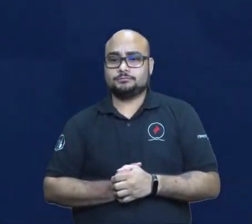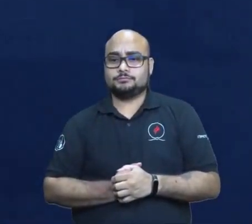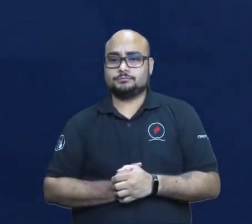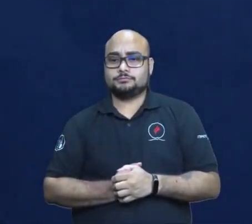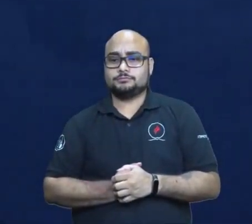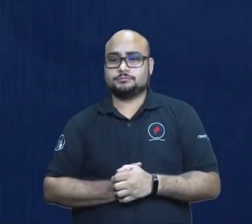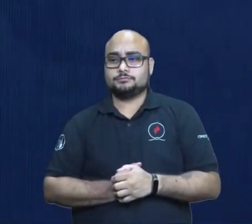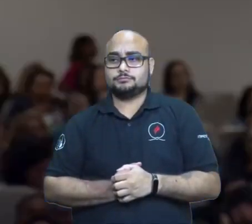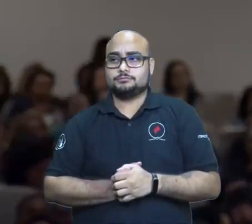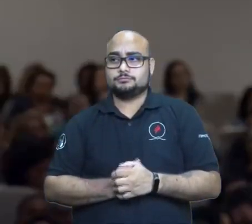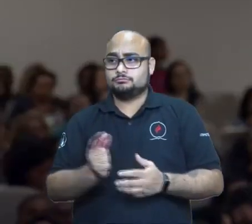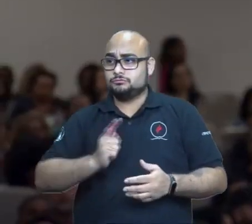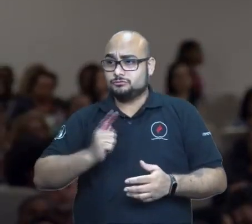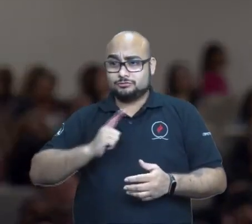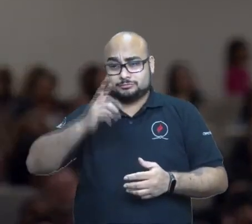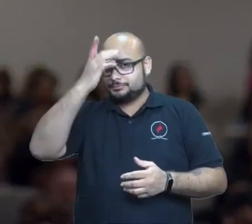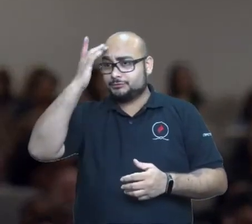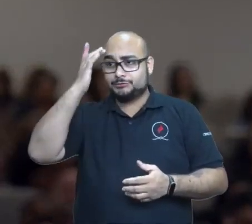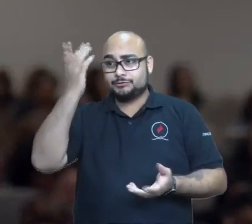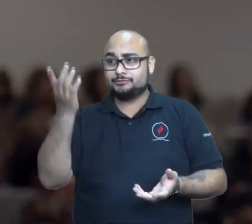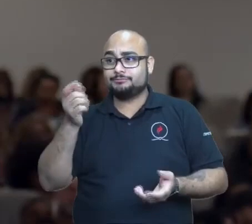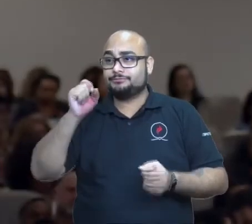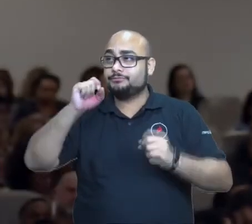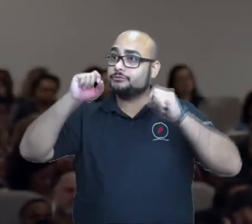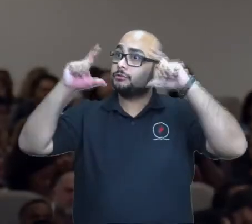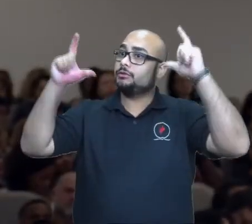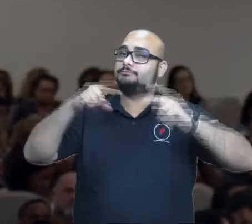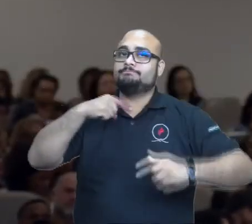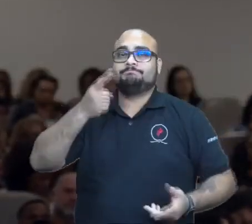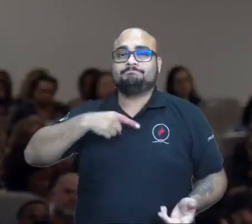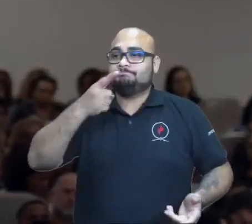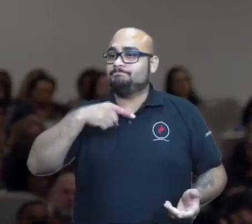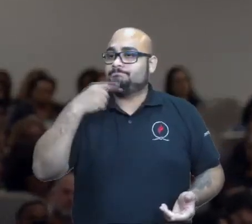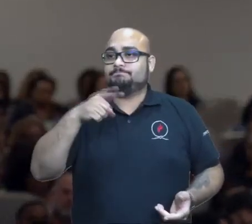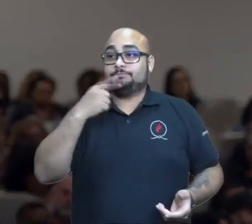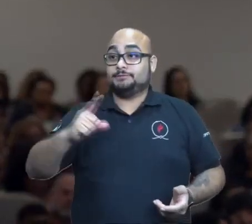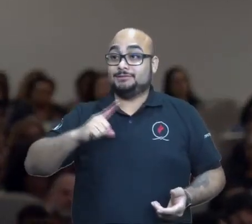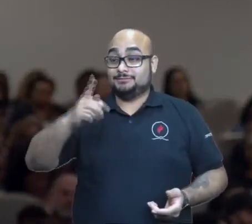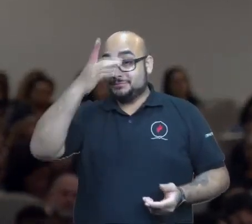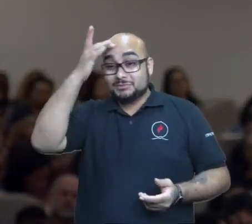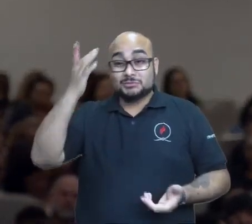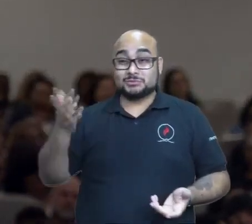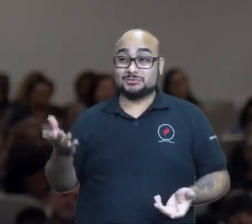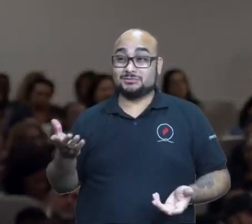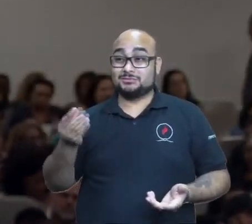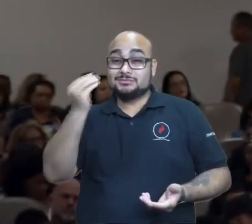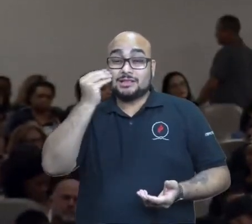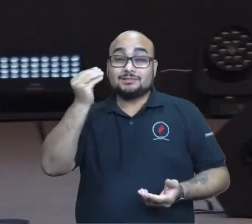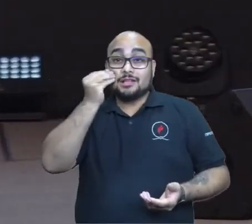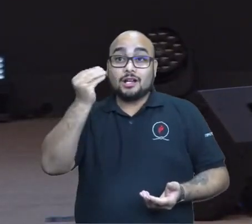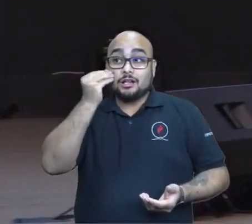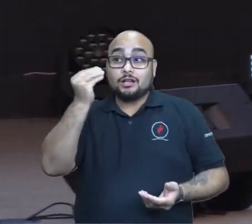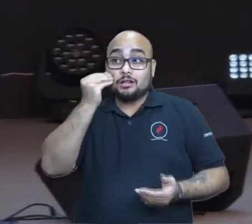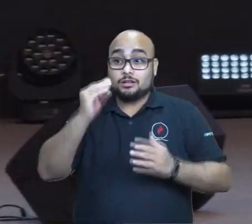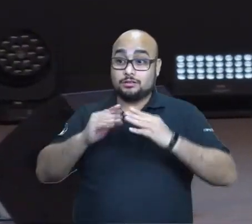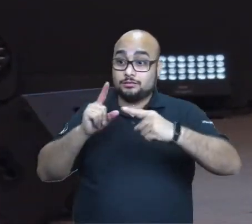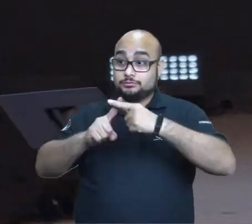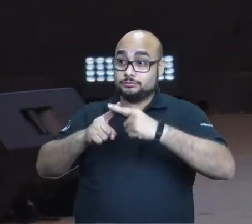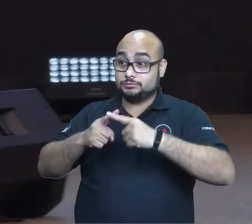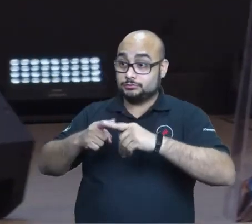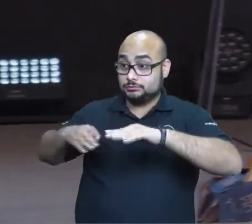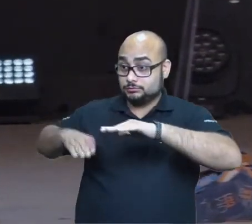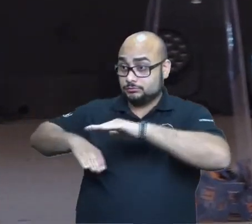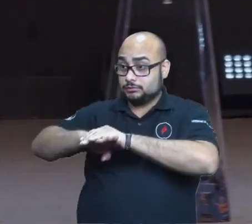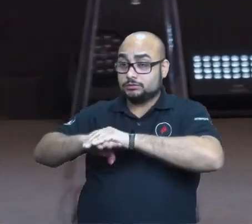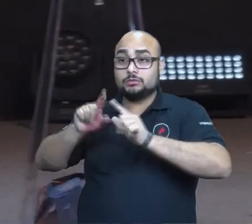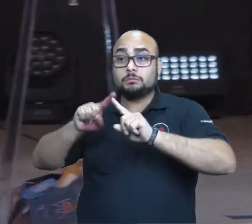nem sair daqui sair da cama hoje você não sabia não existem pessoas que tentaram de tudo chegar aqui nesse lugar e não tiveram força nem precisa para sair de